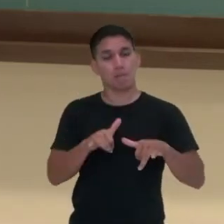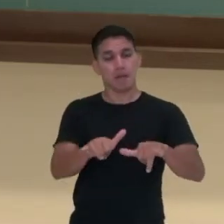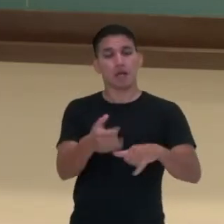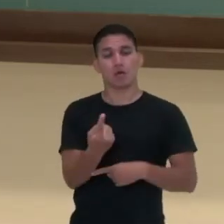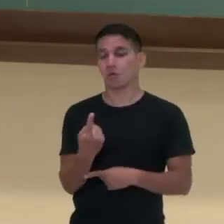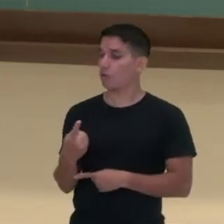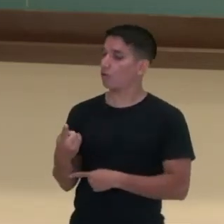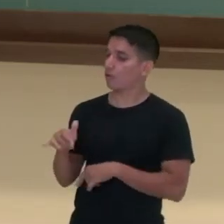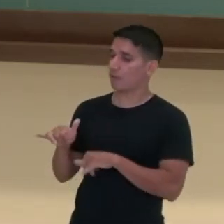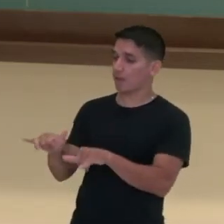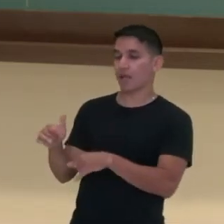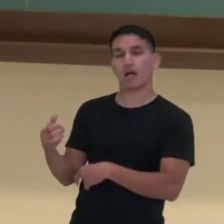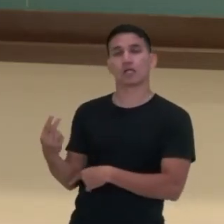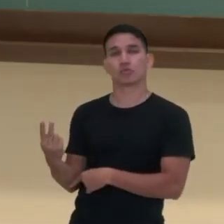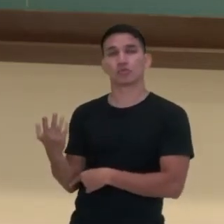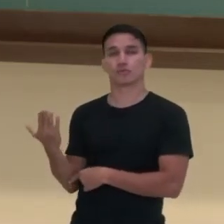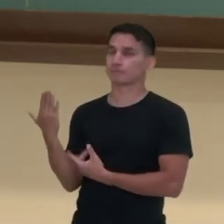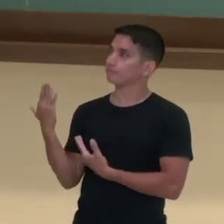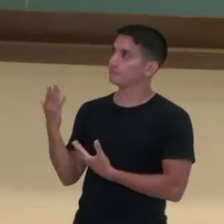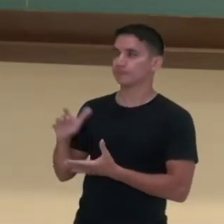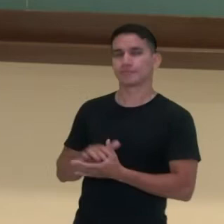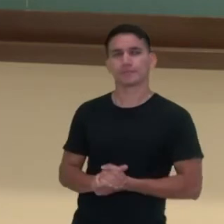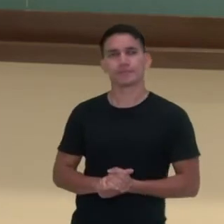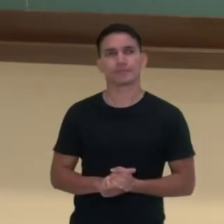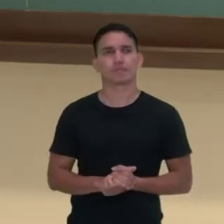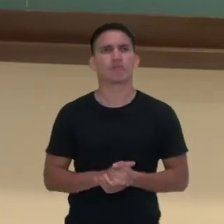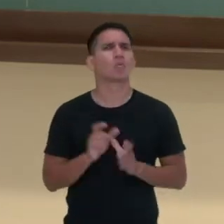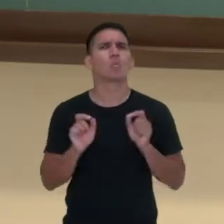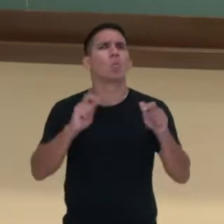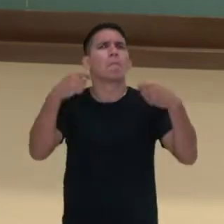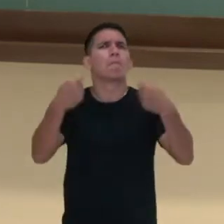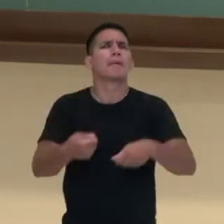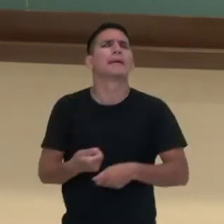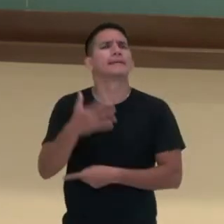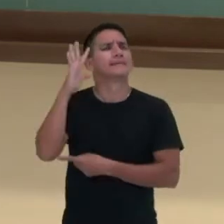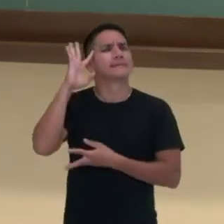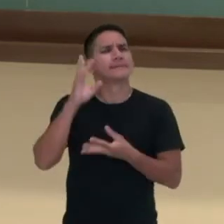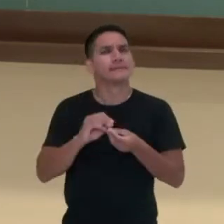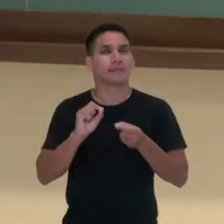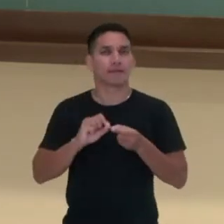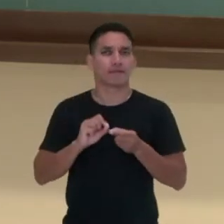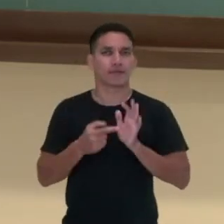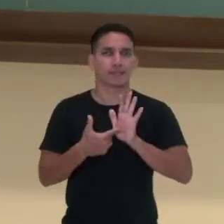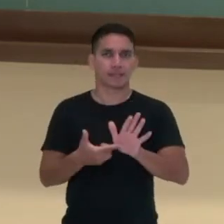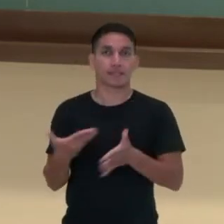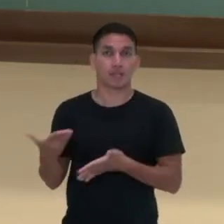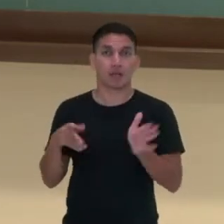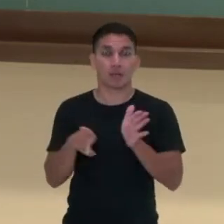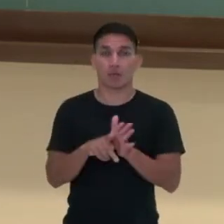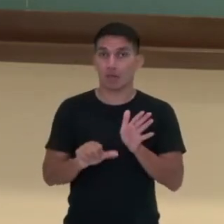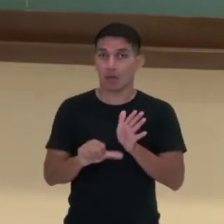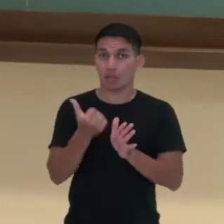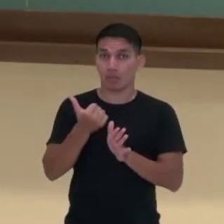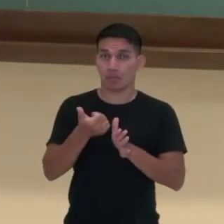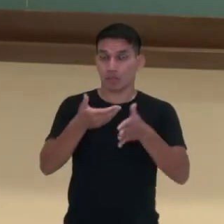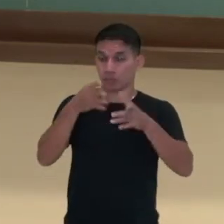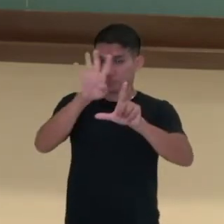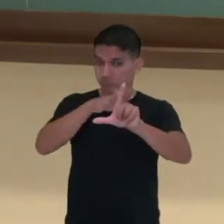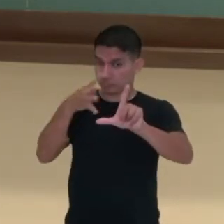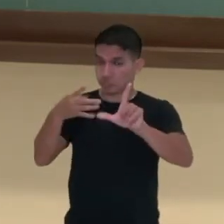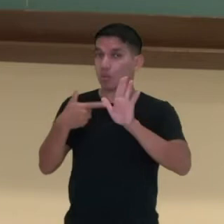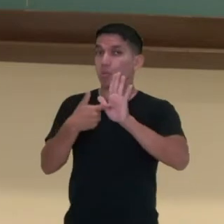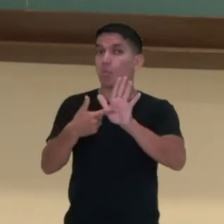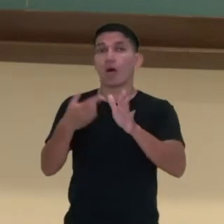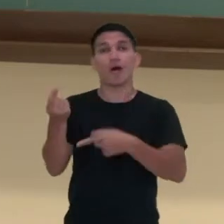e 3,80 no mercado 2. O que precisamos, pessoal? Precisamos entender que aquela tabela ali, trouxe